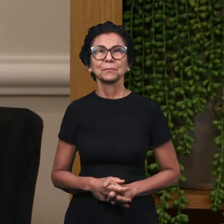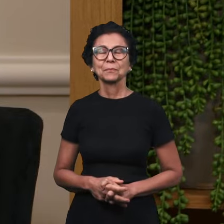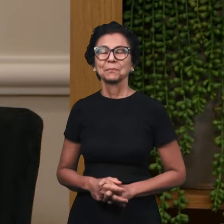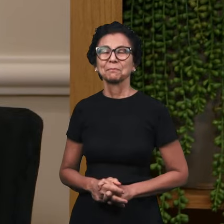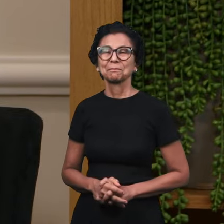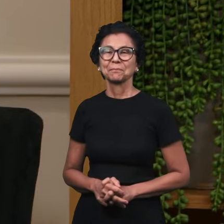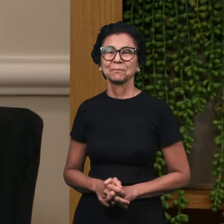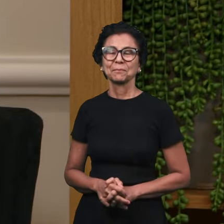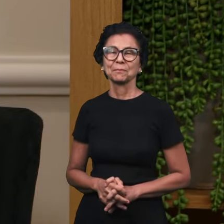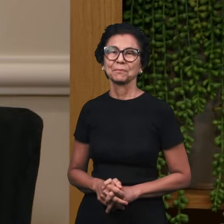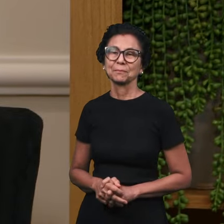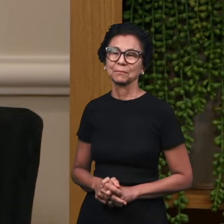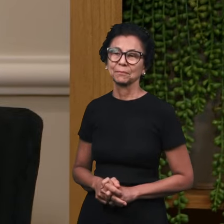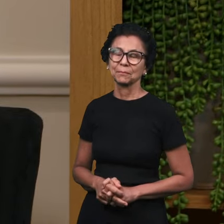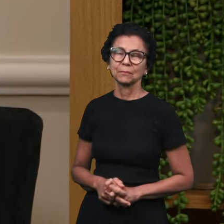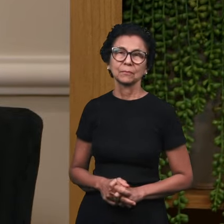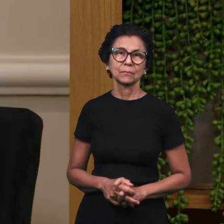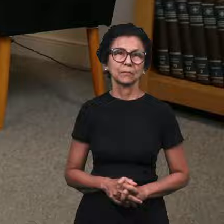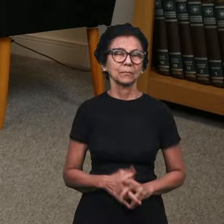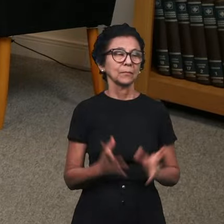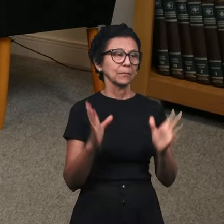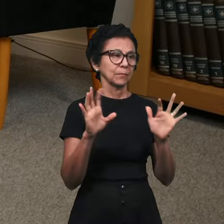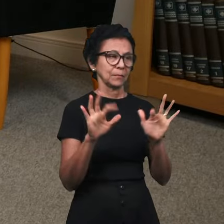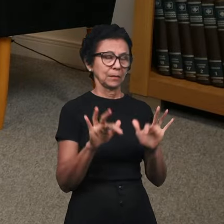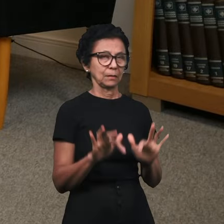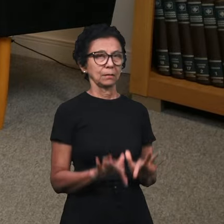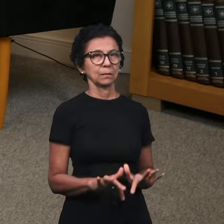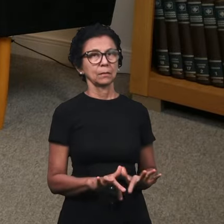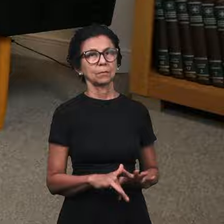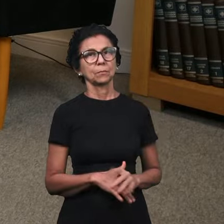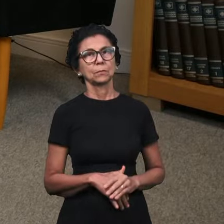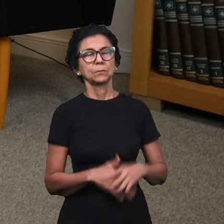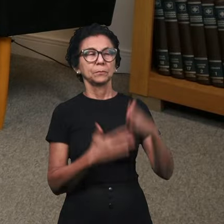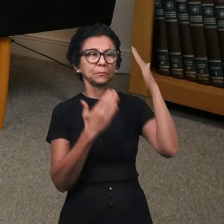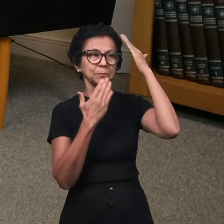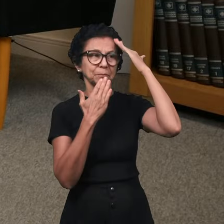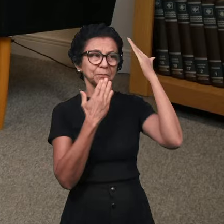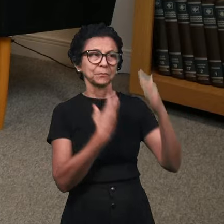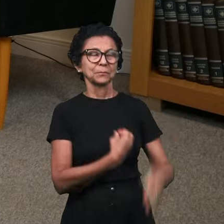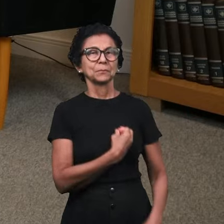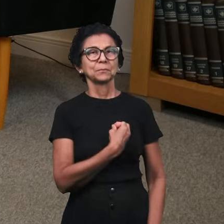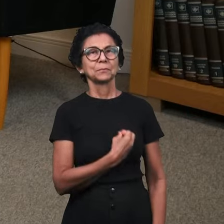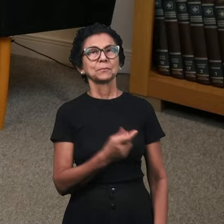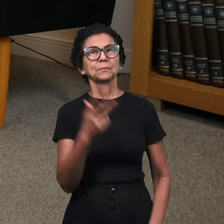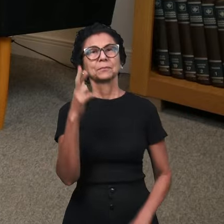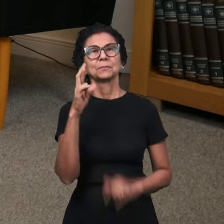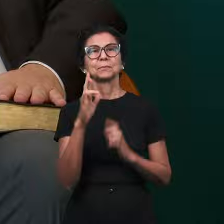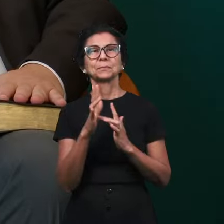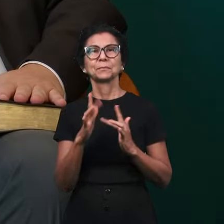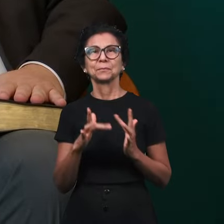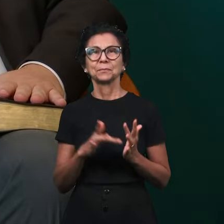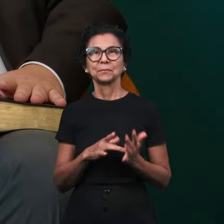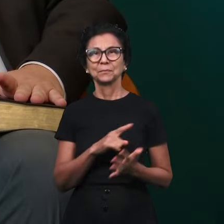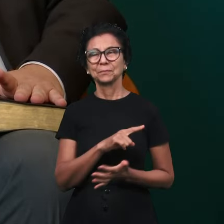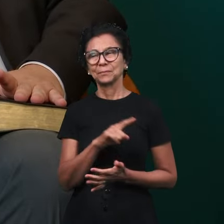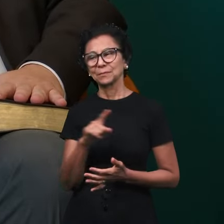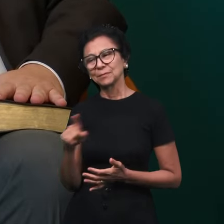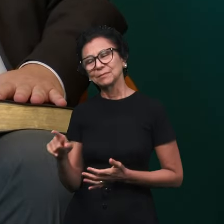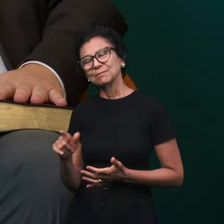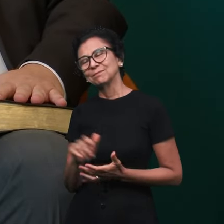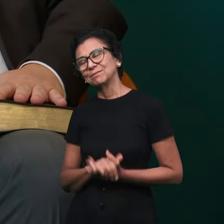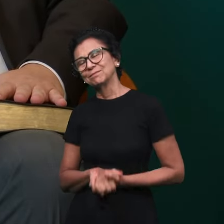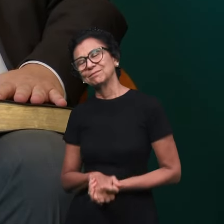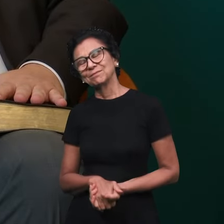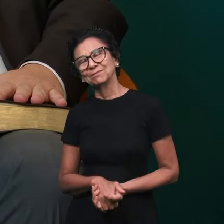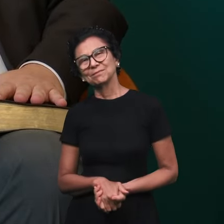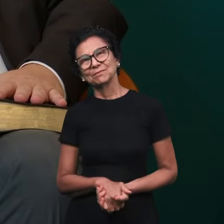nós vamos caminhar para o encerramento. Quero agradecer sua presença, Paz do Senhor, pastor Daniel,